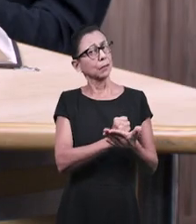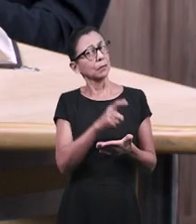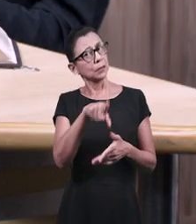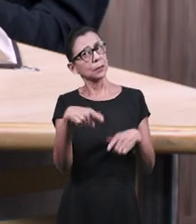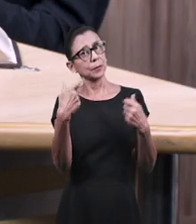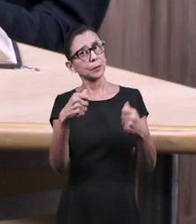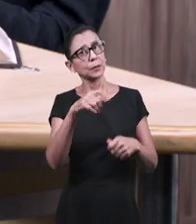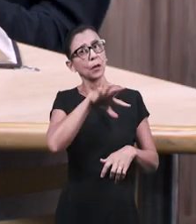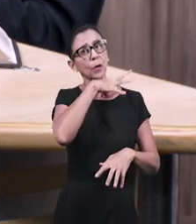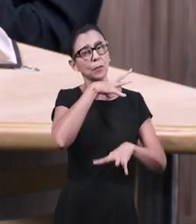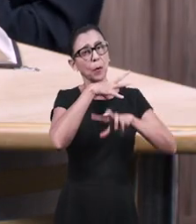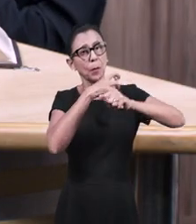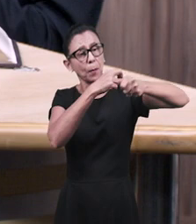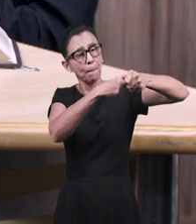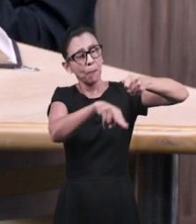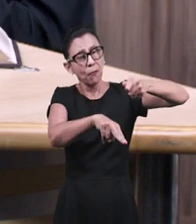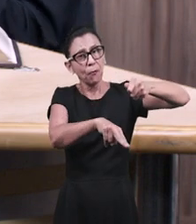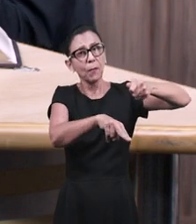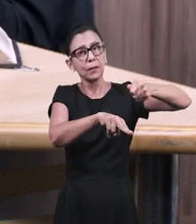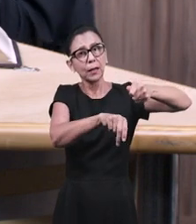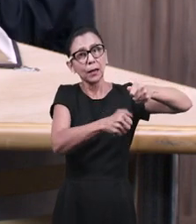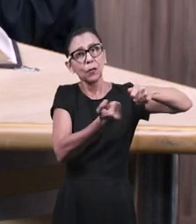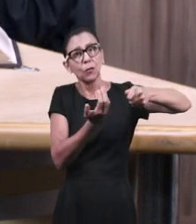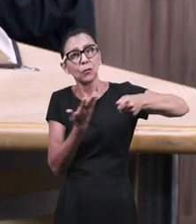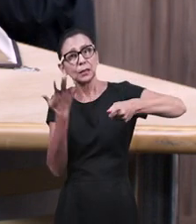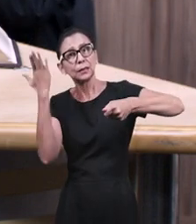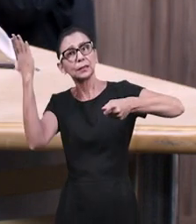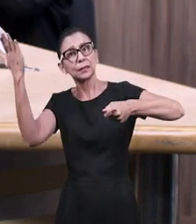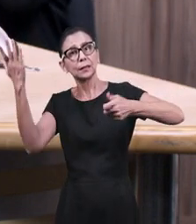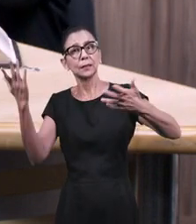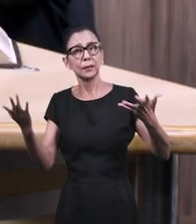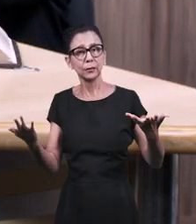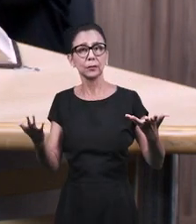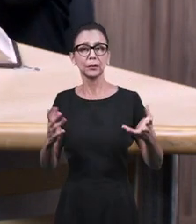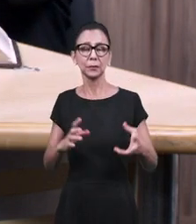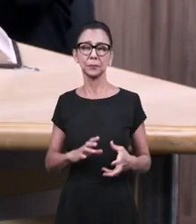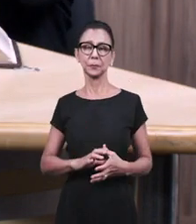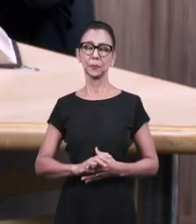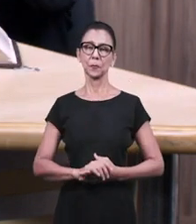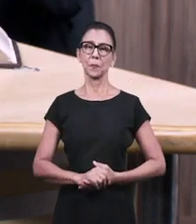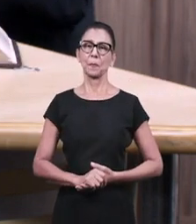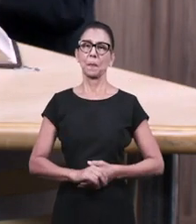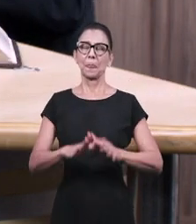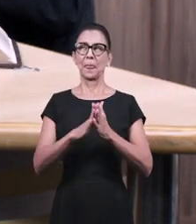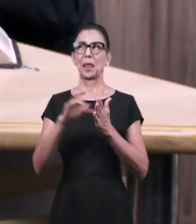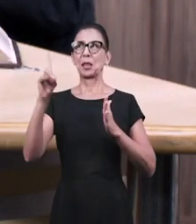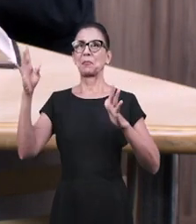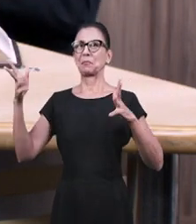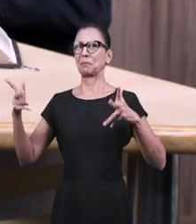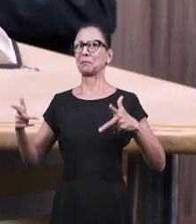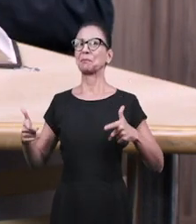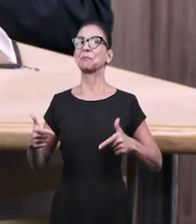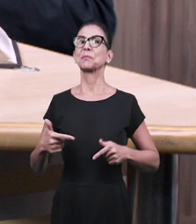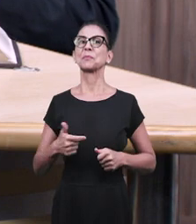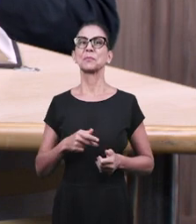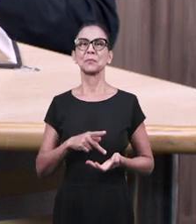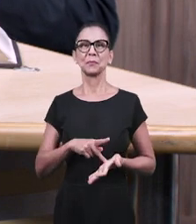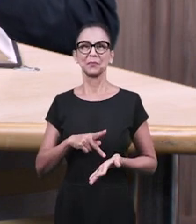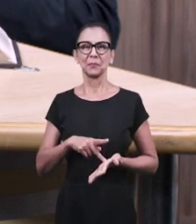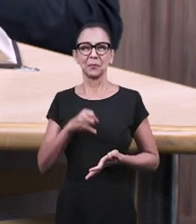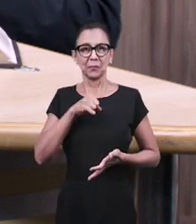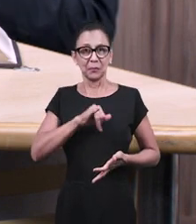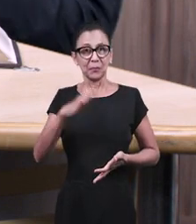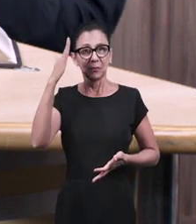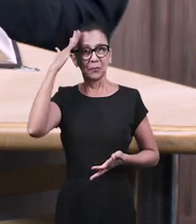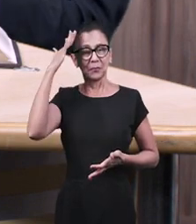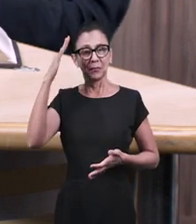que estar presentes. Então, isso é entender no Espírito. Então, a palavra de Deus é extraordinária e maravilhosa. Precisa entender no